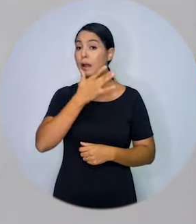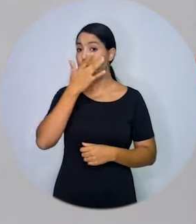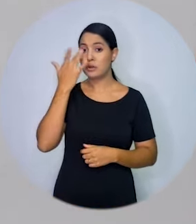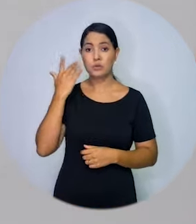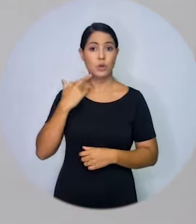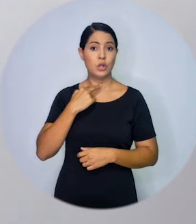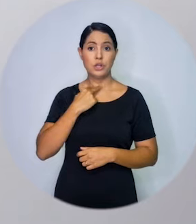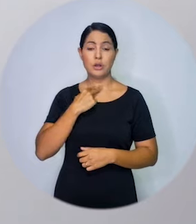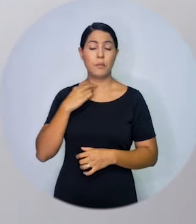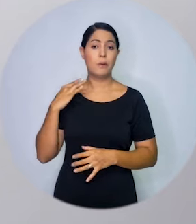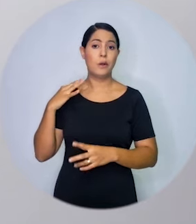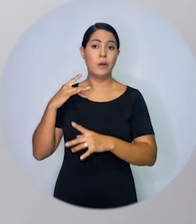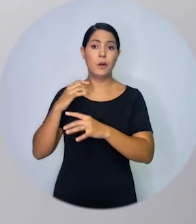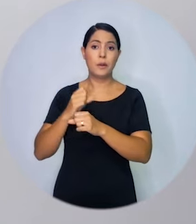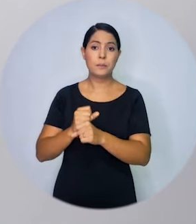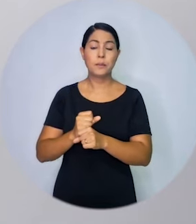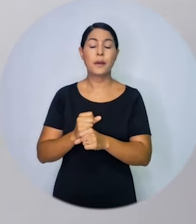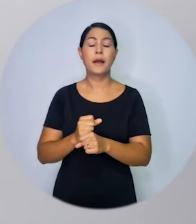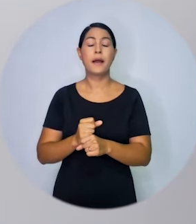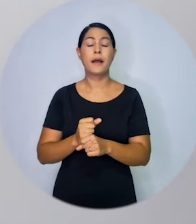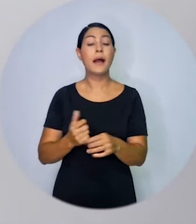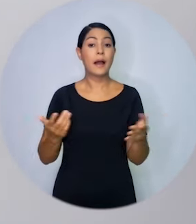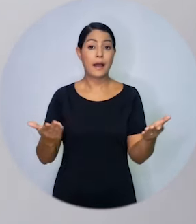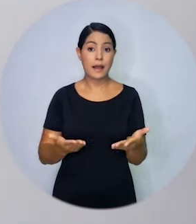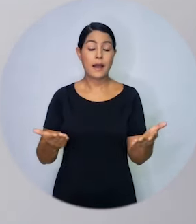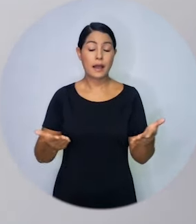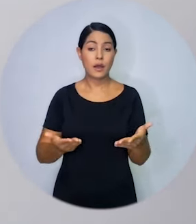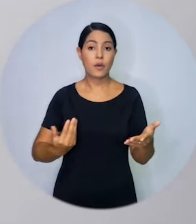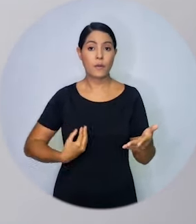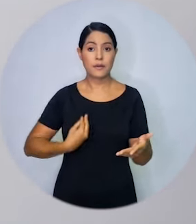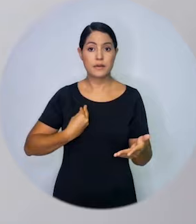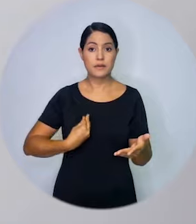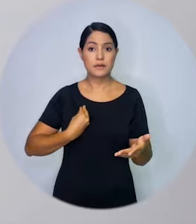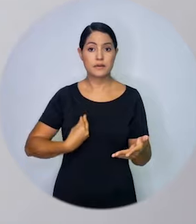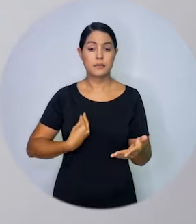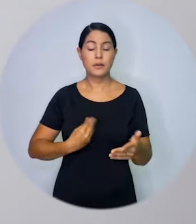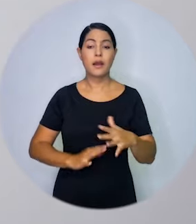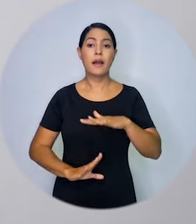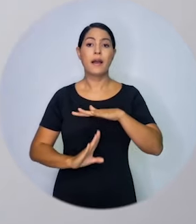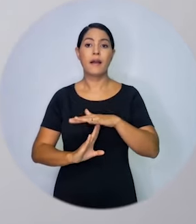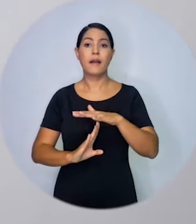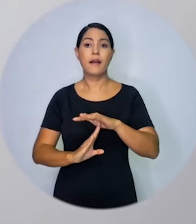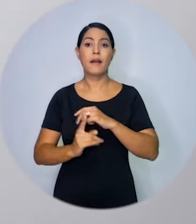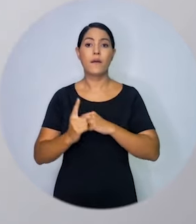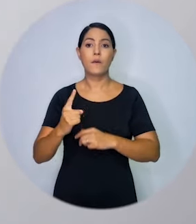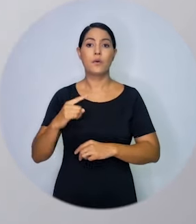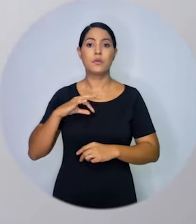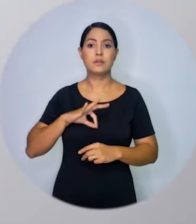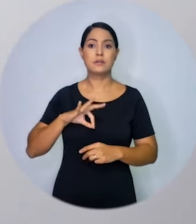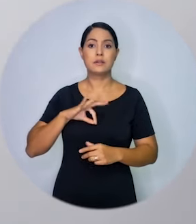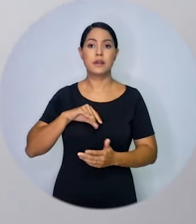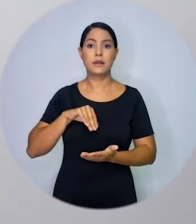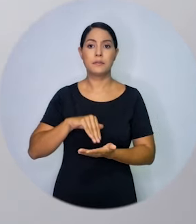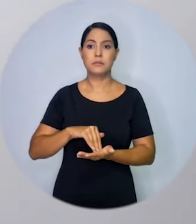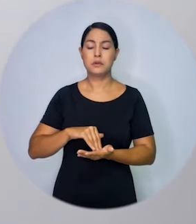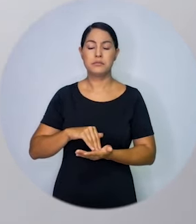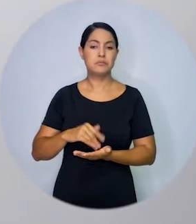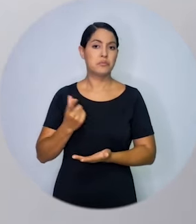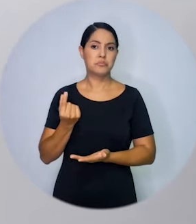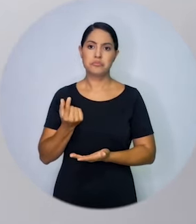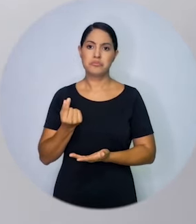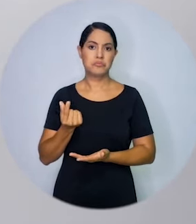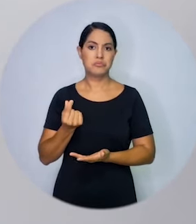nenhum tipo de renda, né? Isso, aí fala que não pode acumular. É permitido agora, recentemente, né, que a gente, até um salário